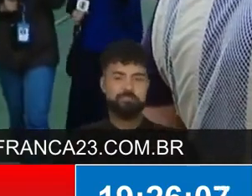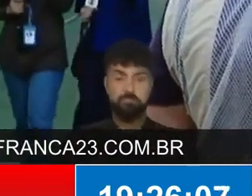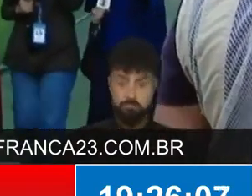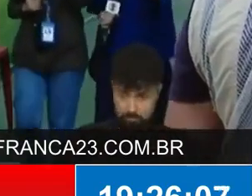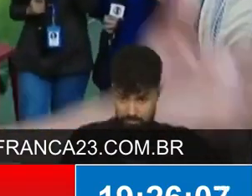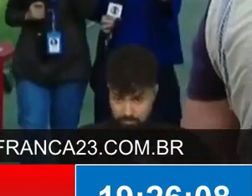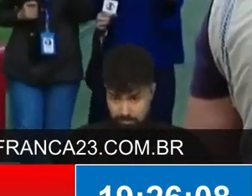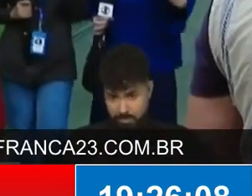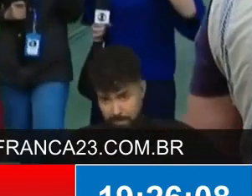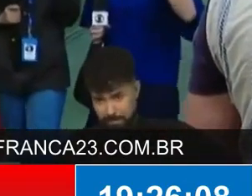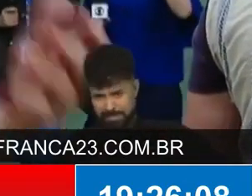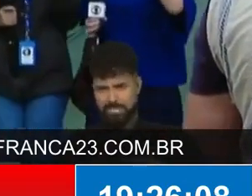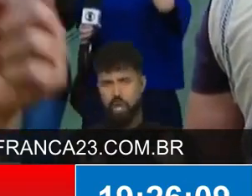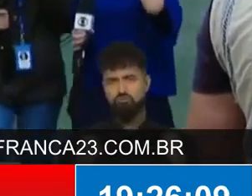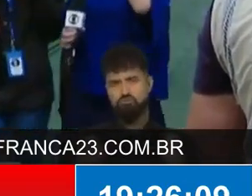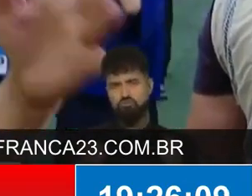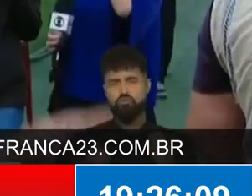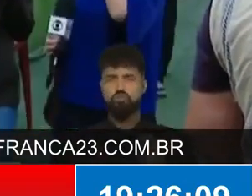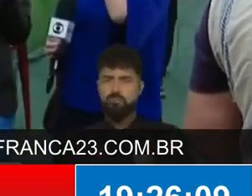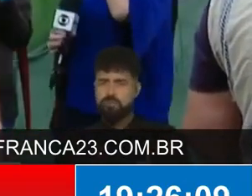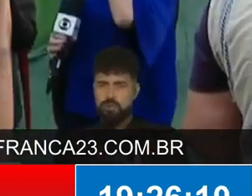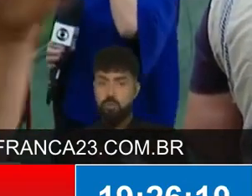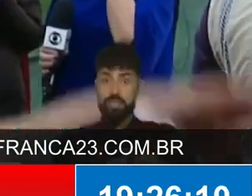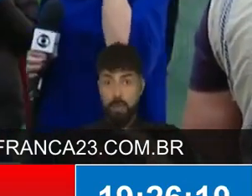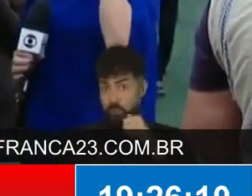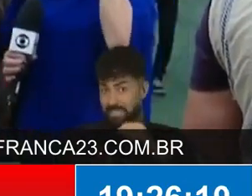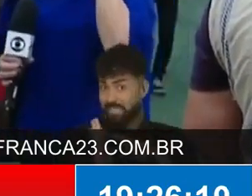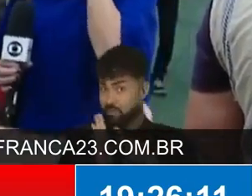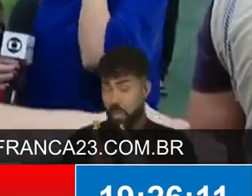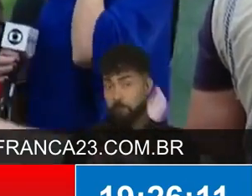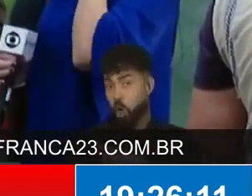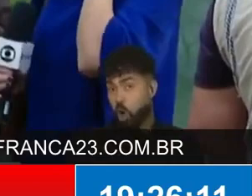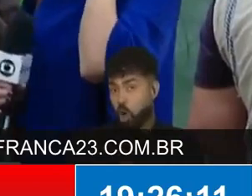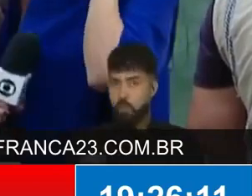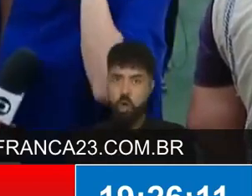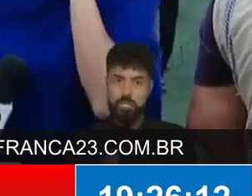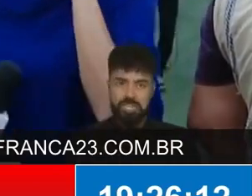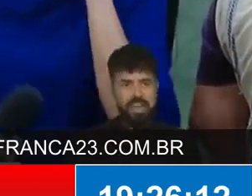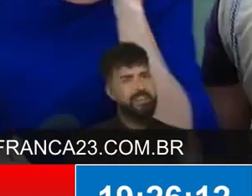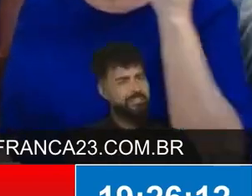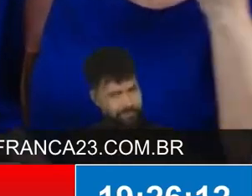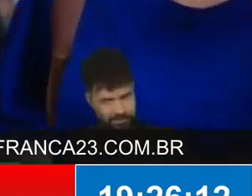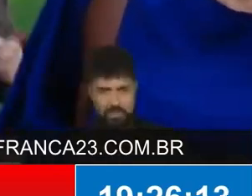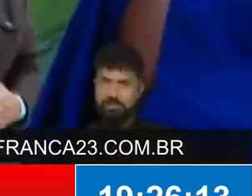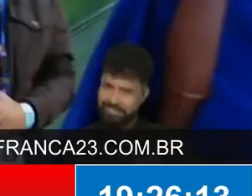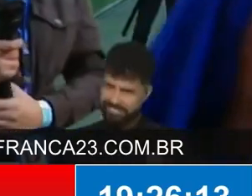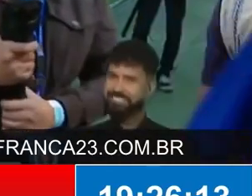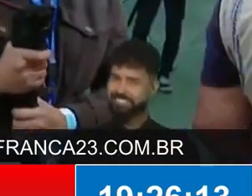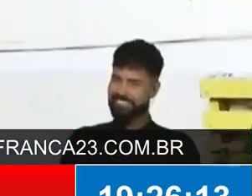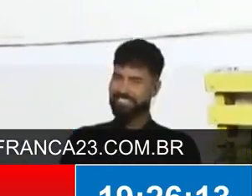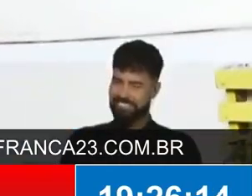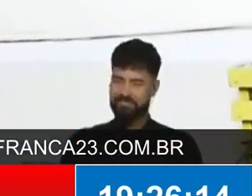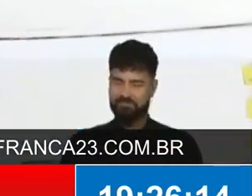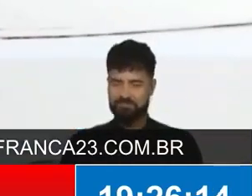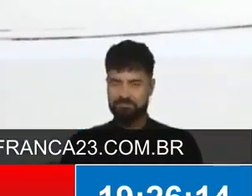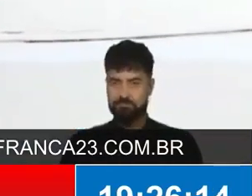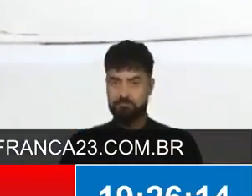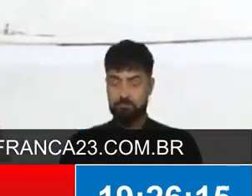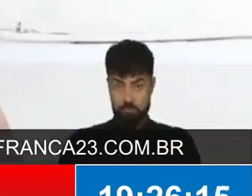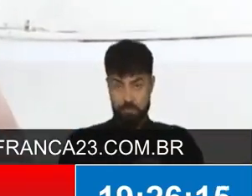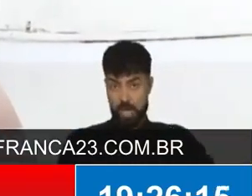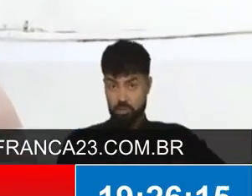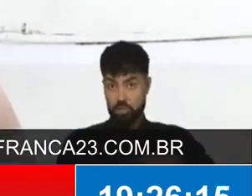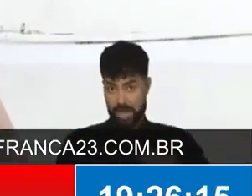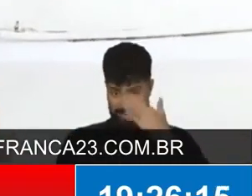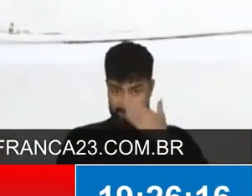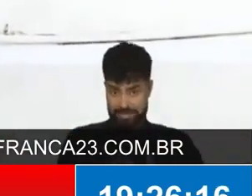torcer, vibrar, porque mulher é poder, mulher é força. Tem que vir, gente. A gente considera que